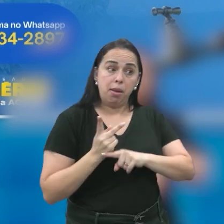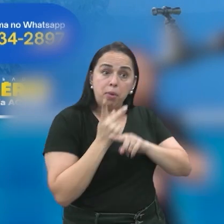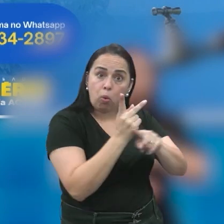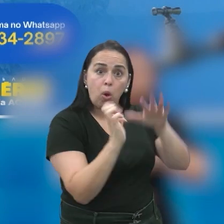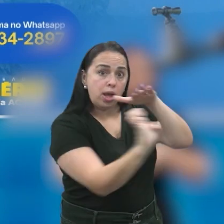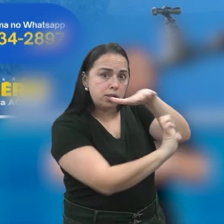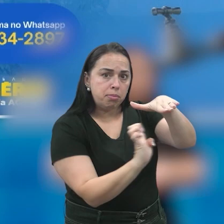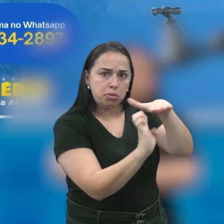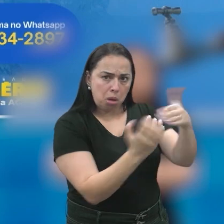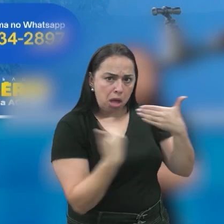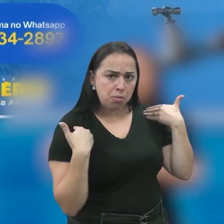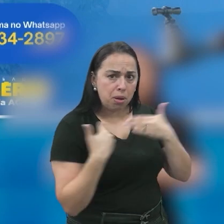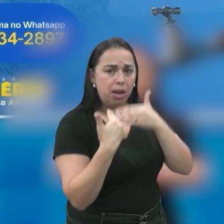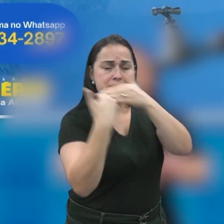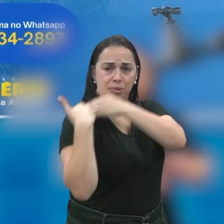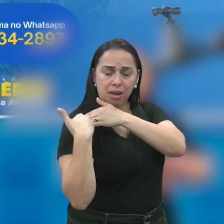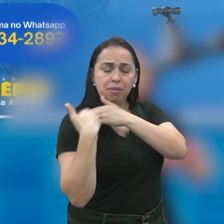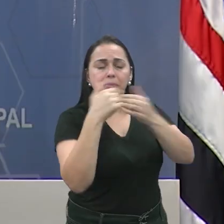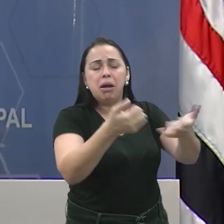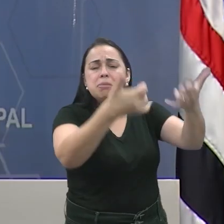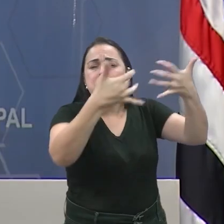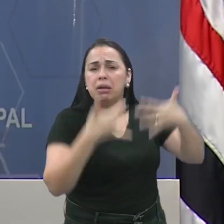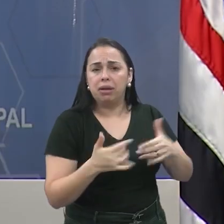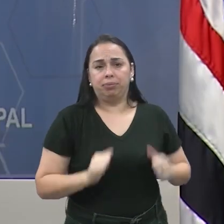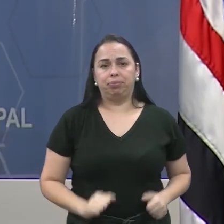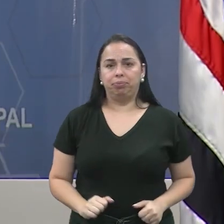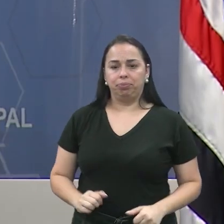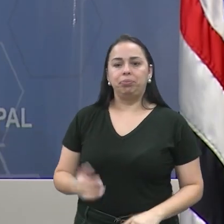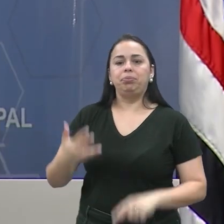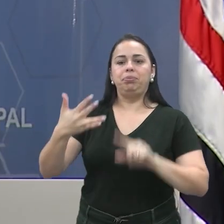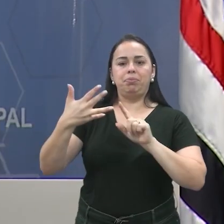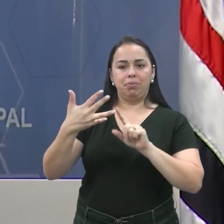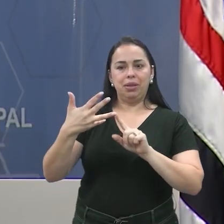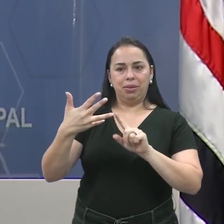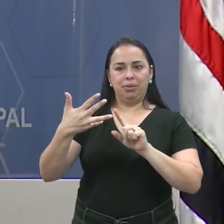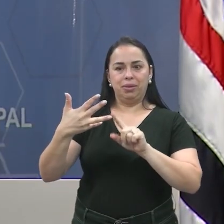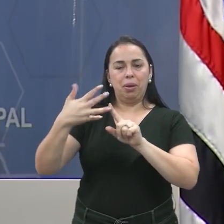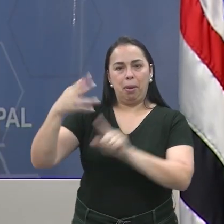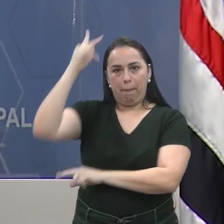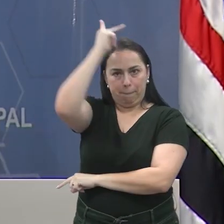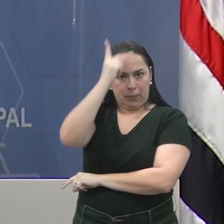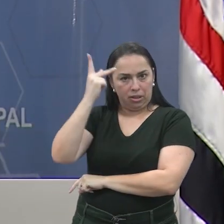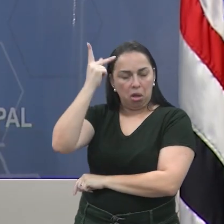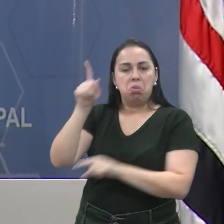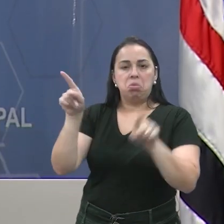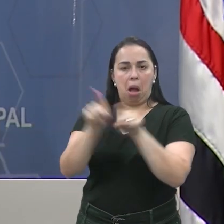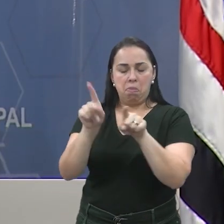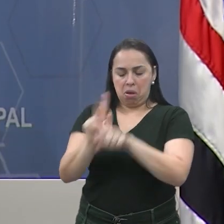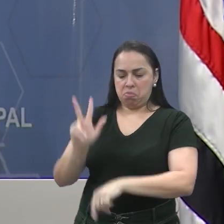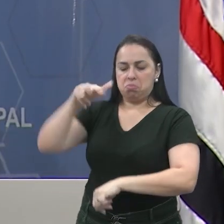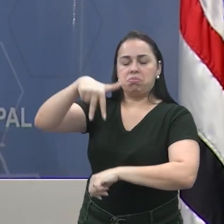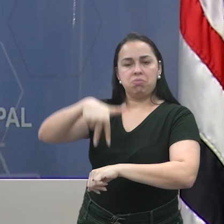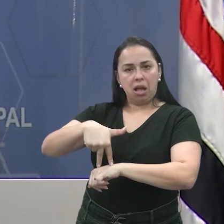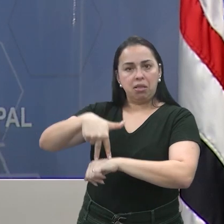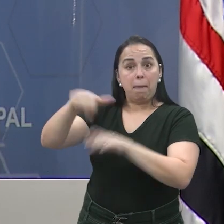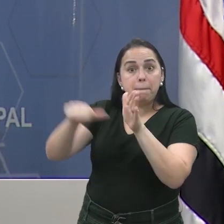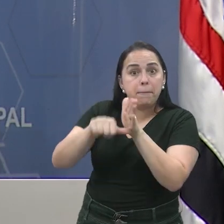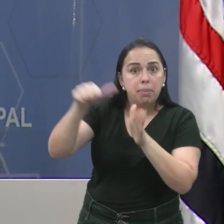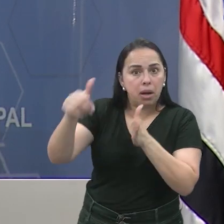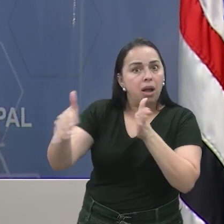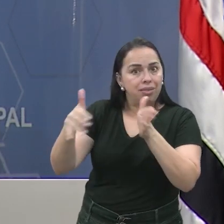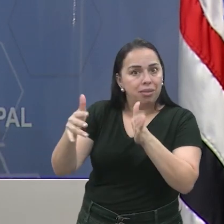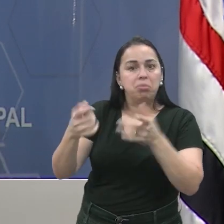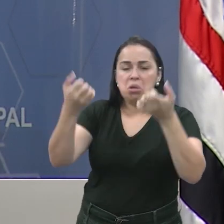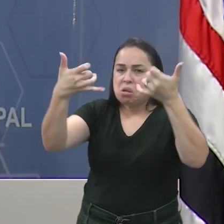concessionárias responsáveis em busca de providência. Fernando Petit também usou o período do Pinga Fogo durante a primeira sessão ordinária